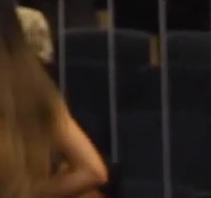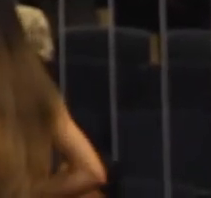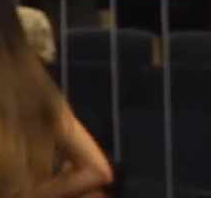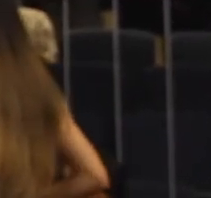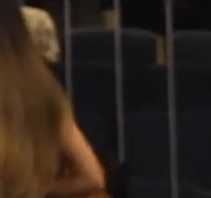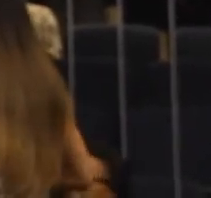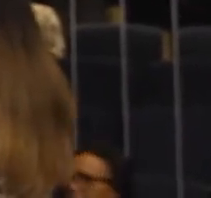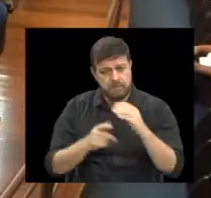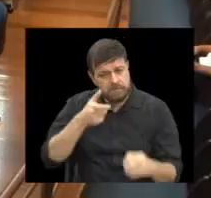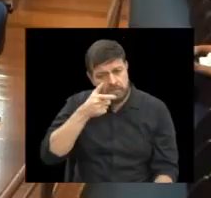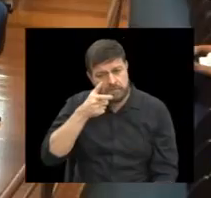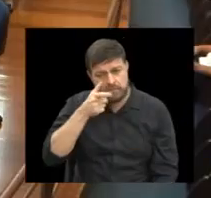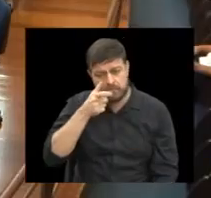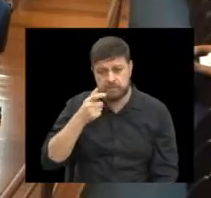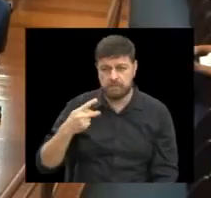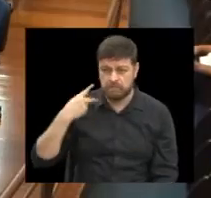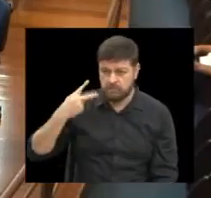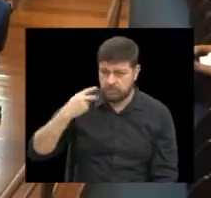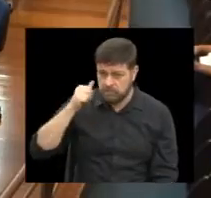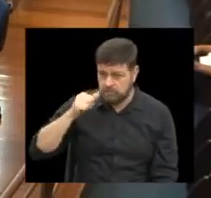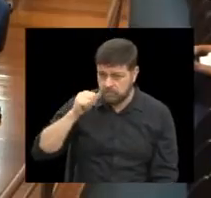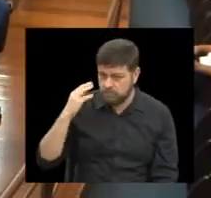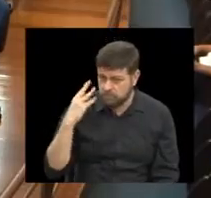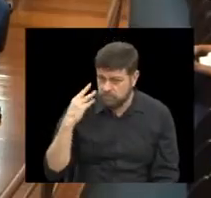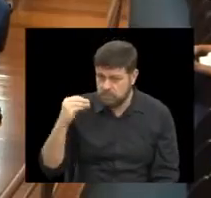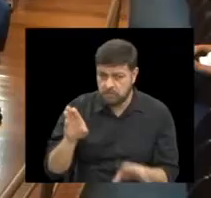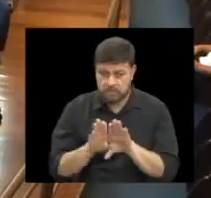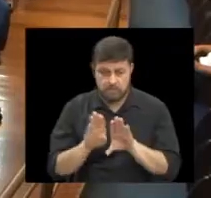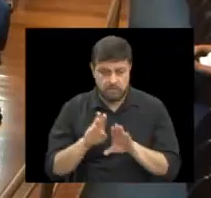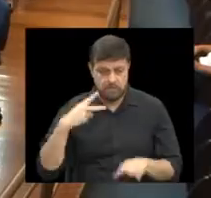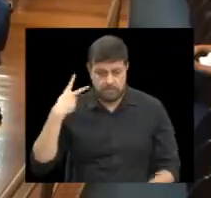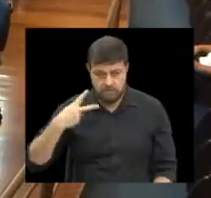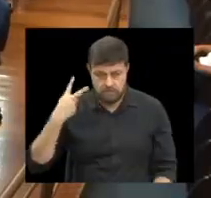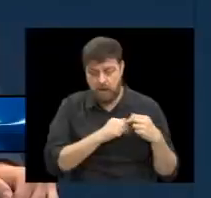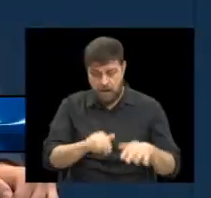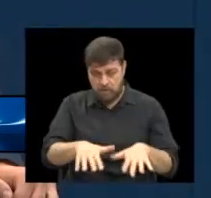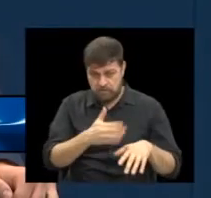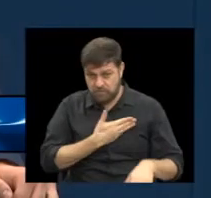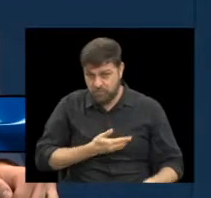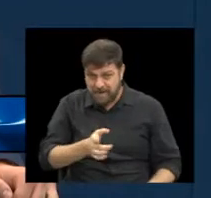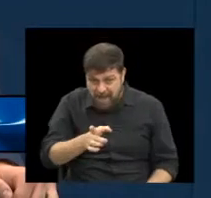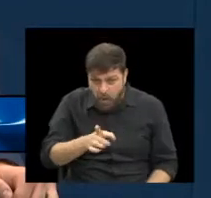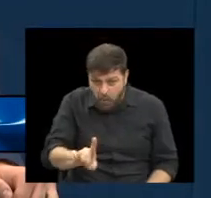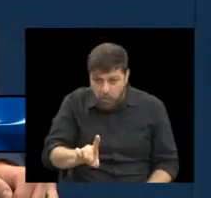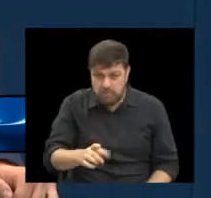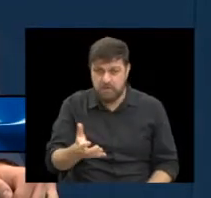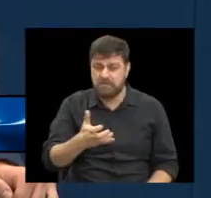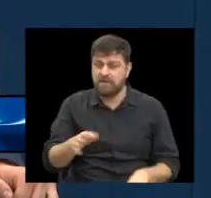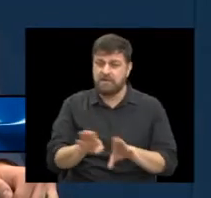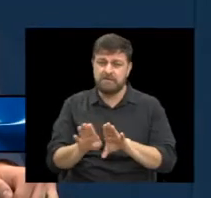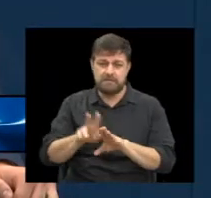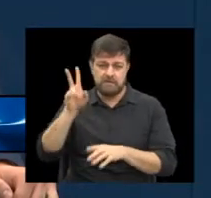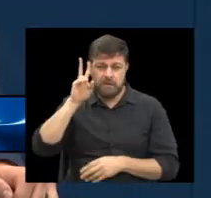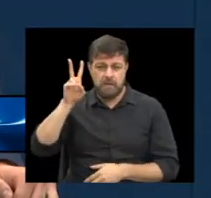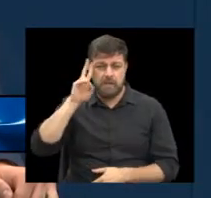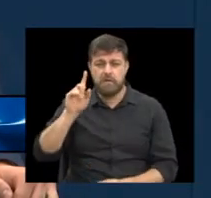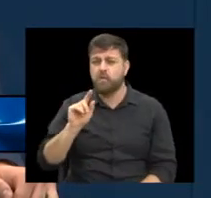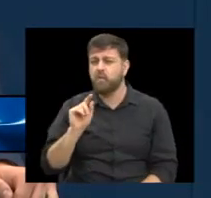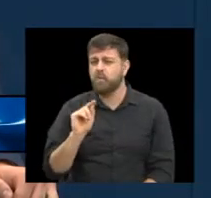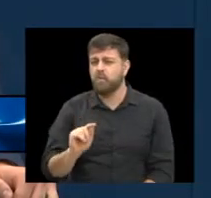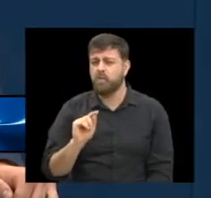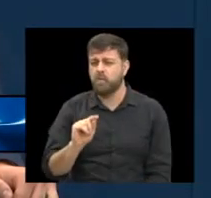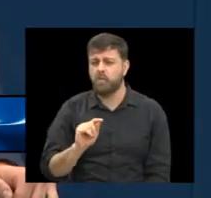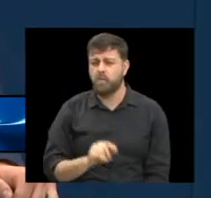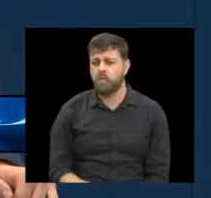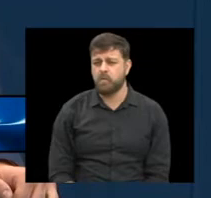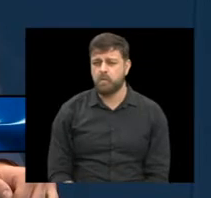uma segunda votação, momento em que será discutido o mérito do projeto. Quero ressaltar também a